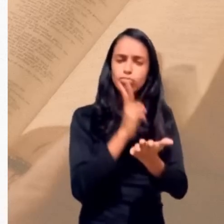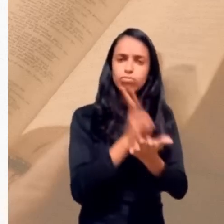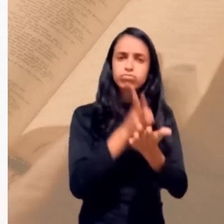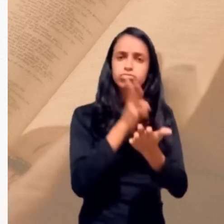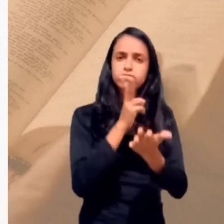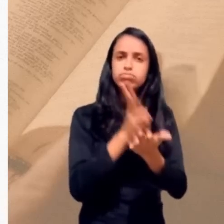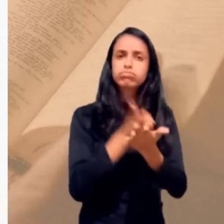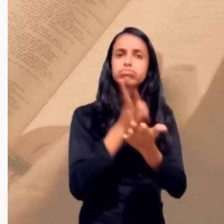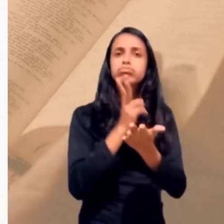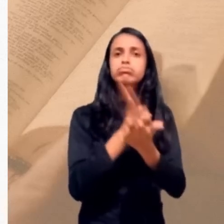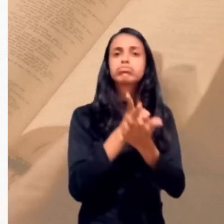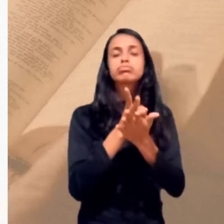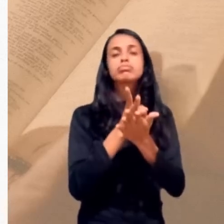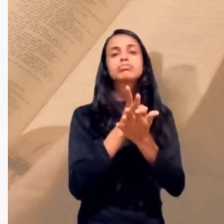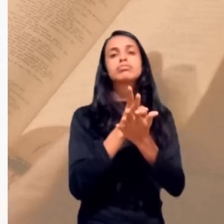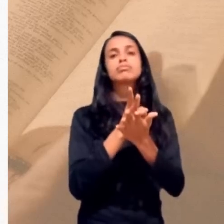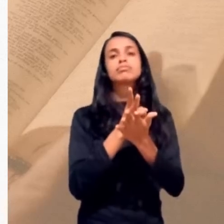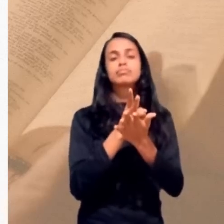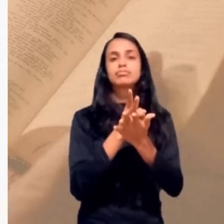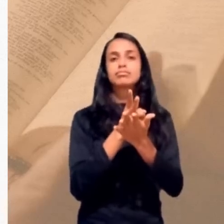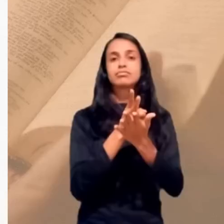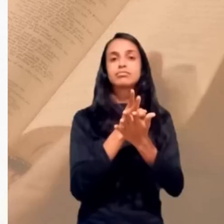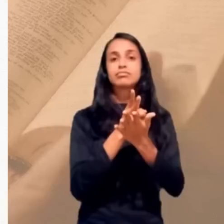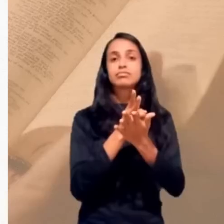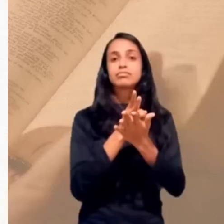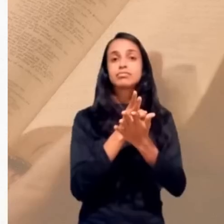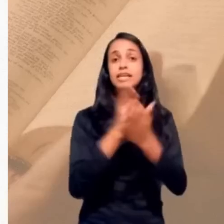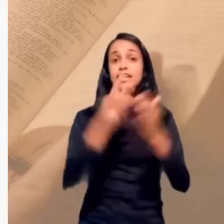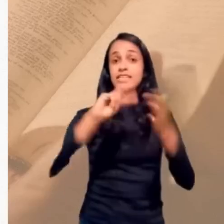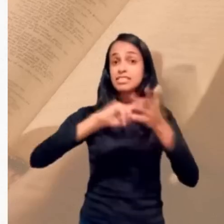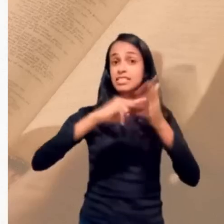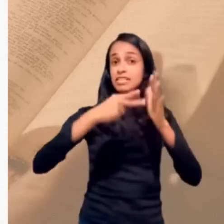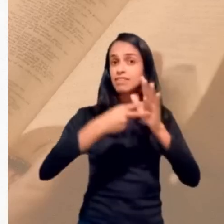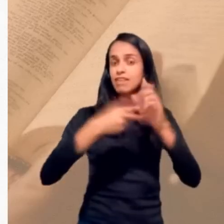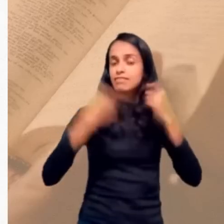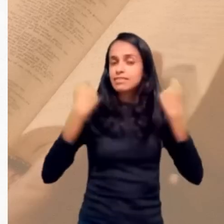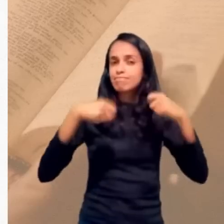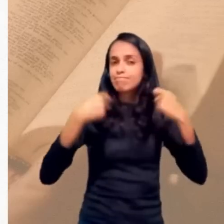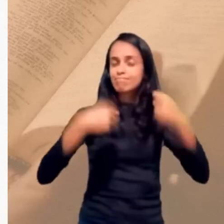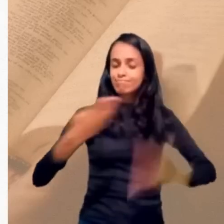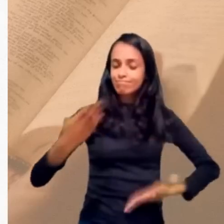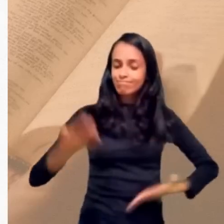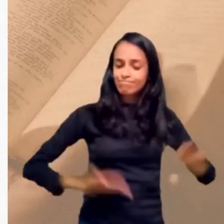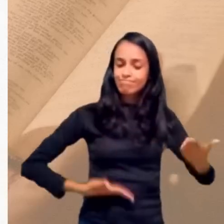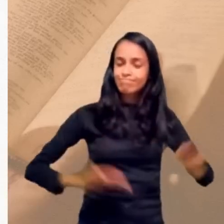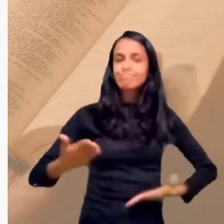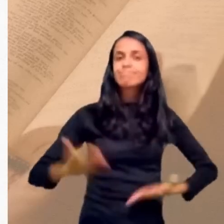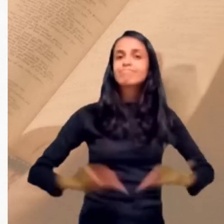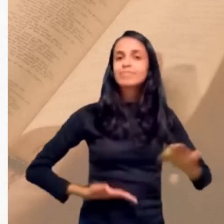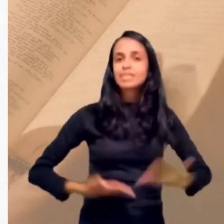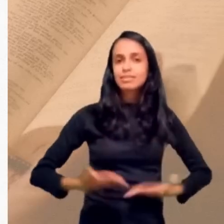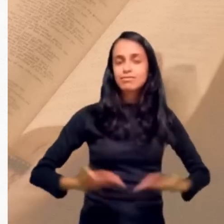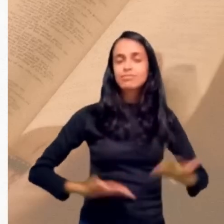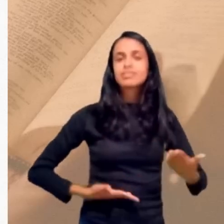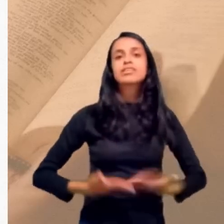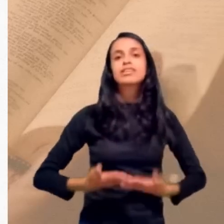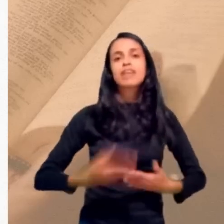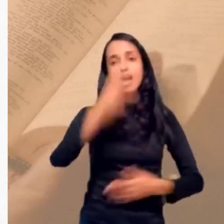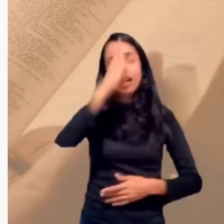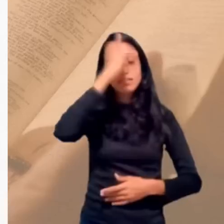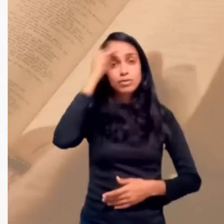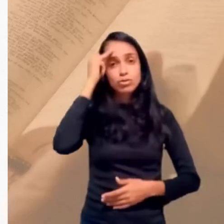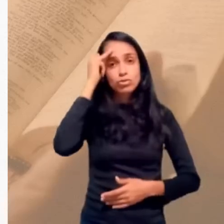Ela o chamava a servir aos mais novos na fé, a ensinar os